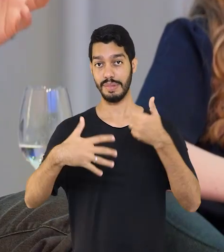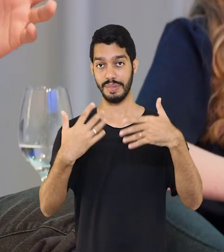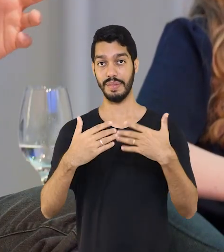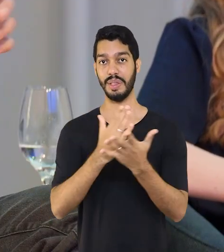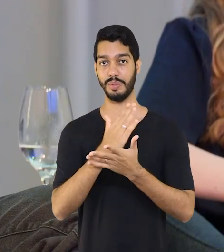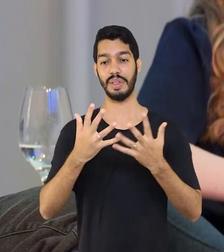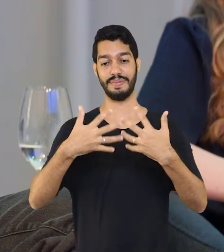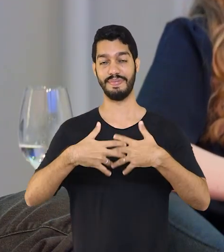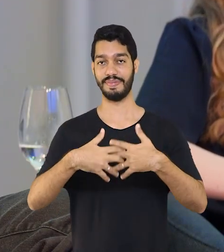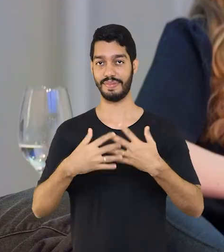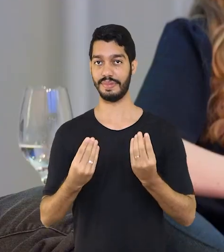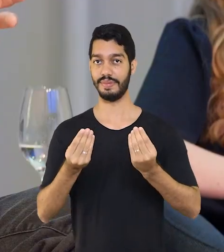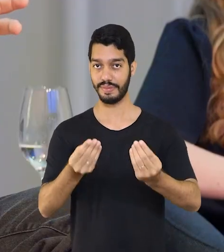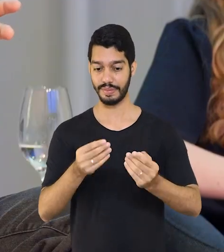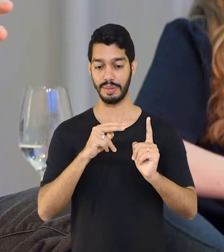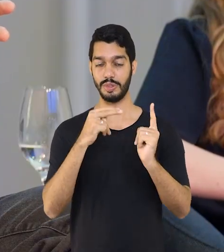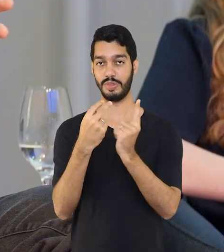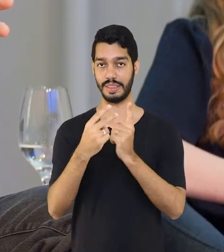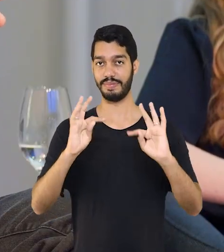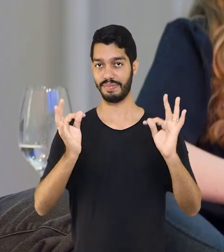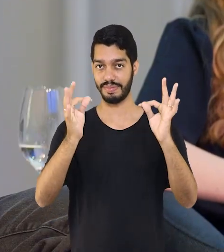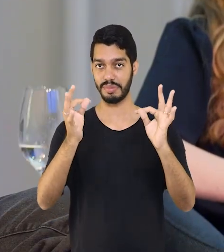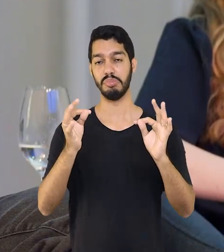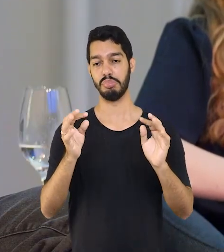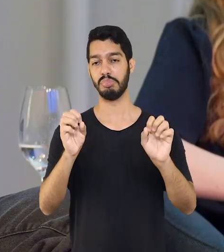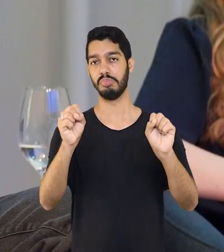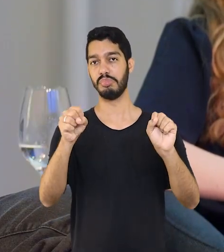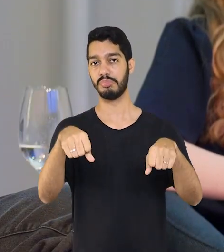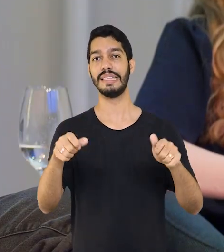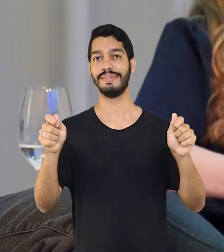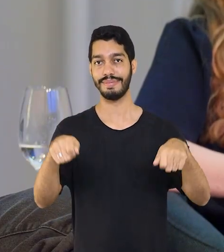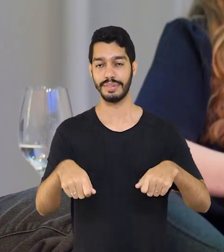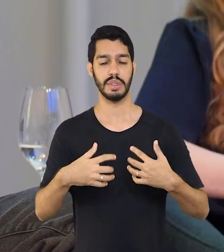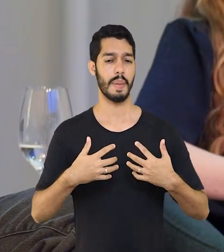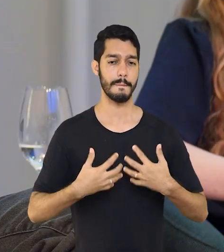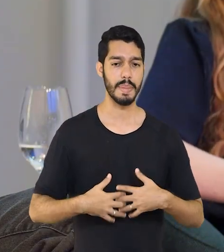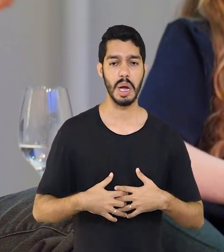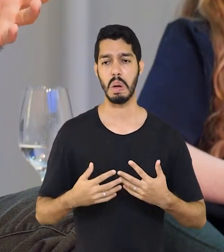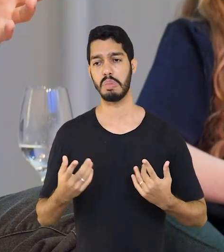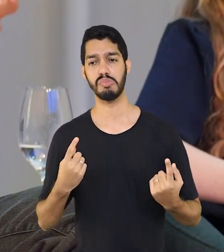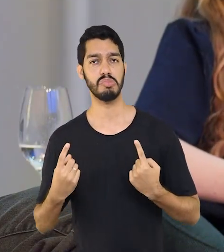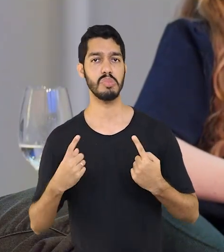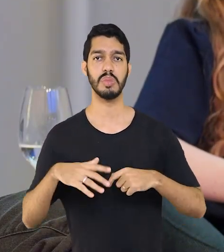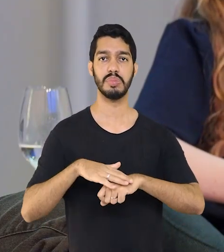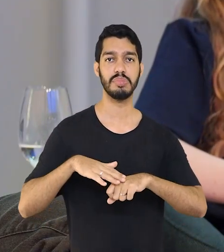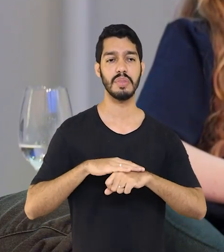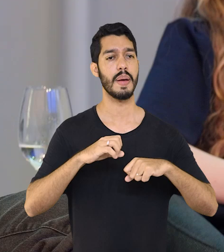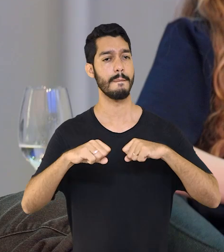algumas reflexões para trazer que, sim, do ponto de vista da tecnologia, a gente pode discutir e deve